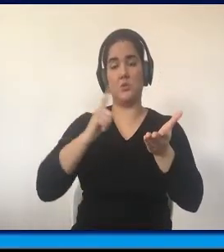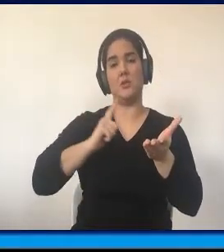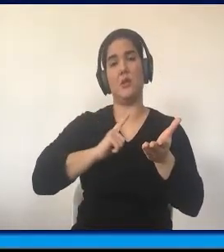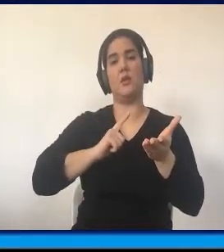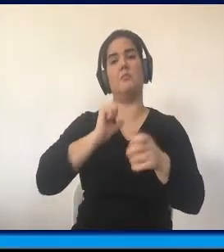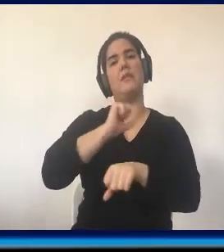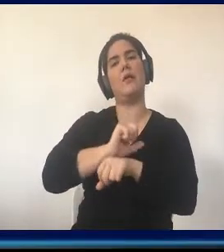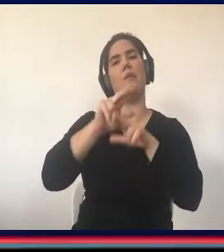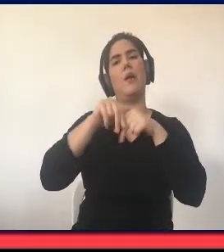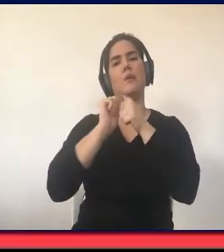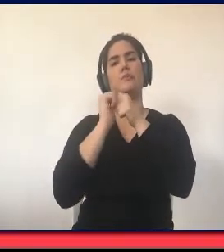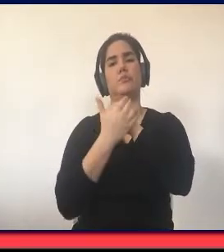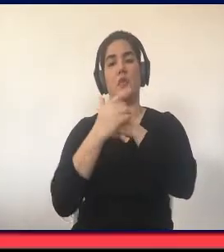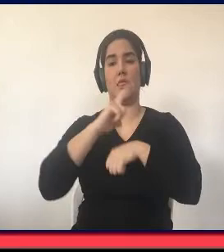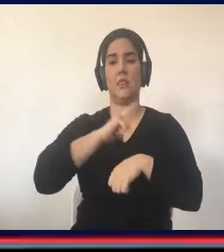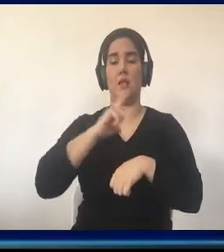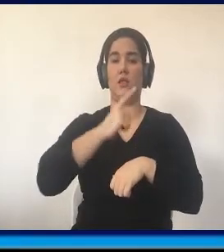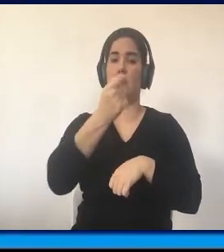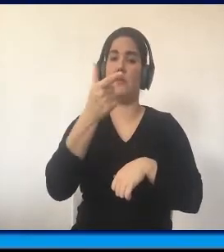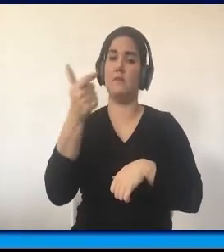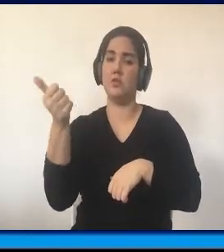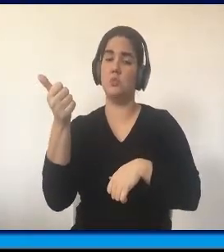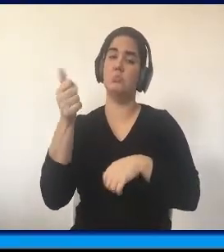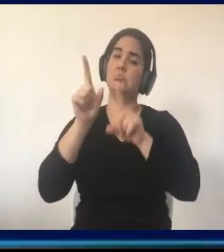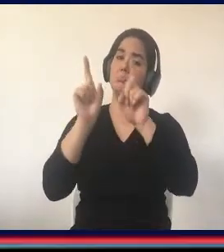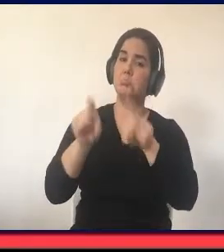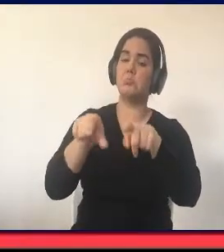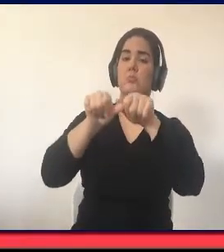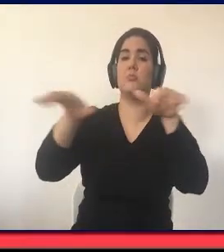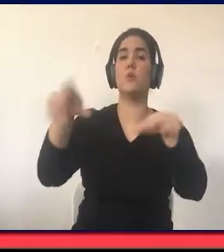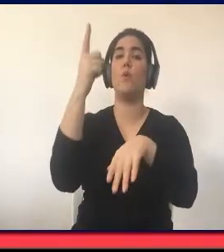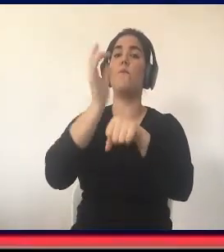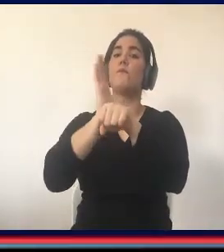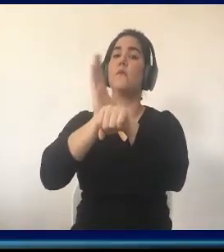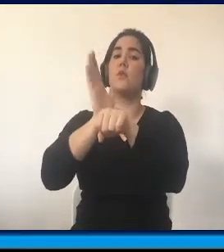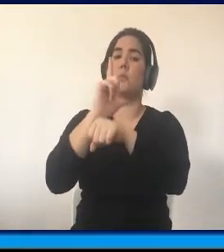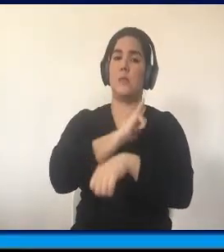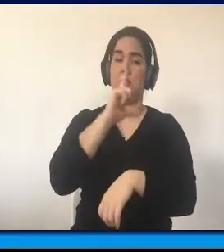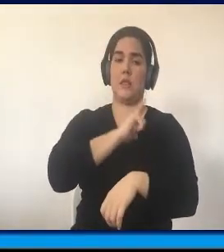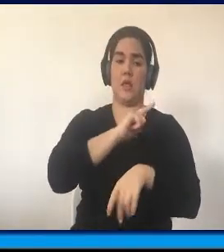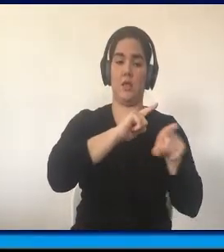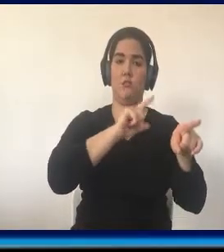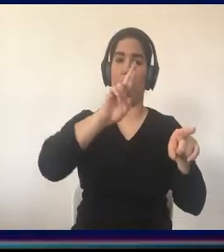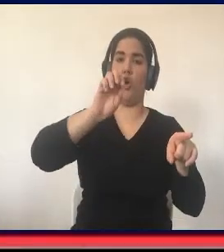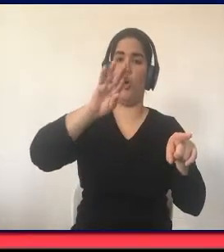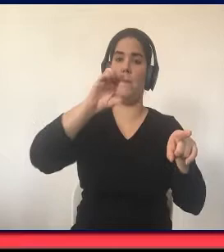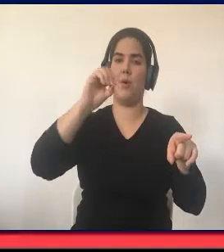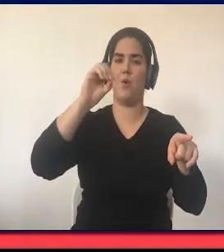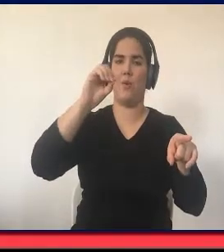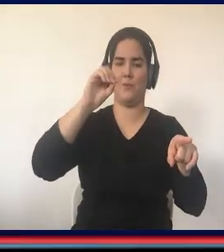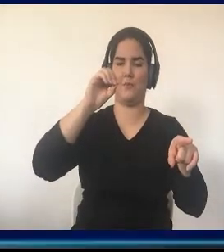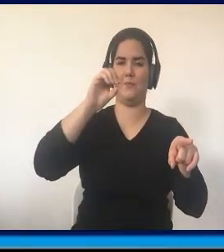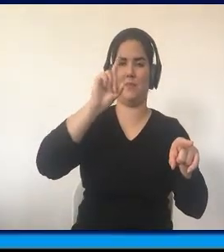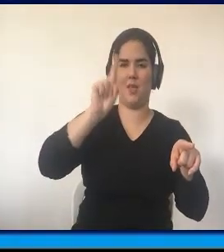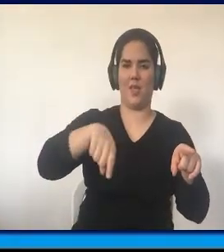filme ao qual eles tratam de uma inteligência artificial. Só que essa inteligência artificial do filme é